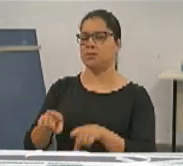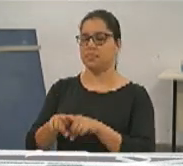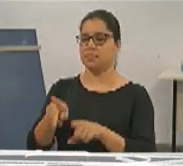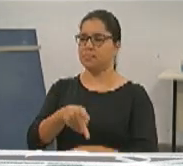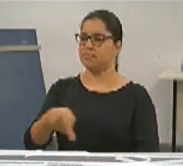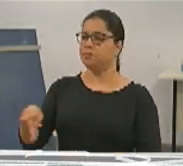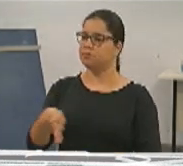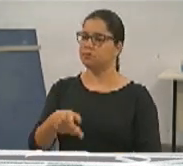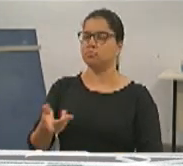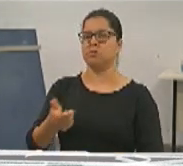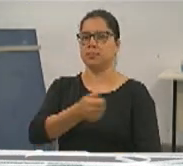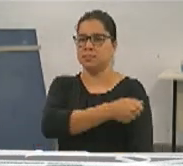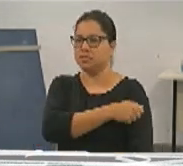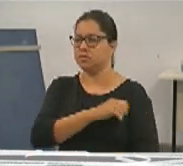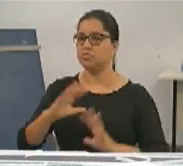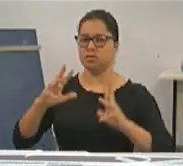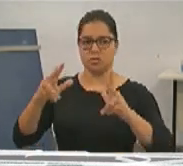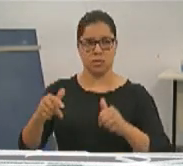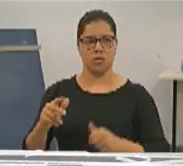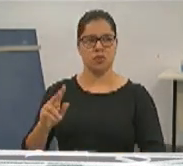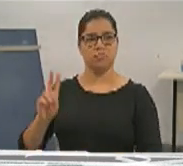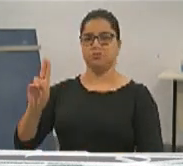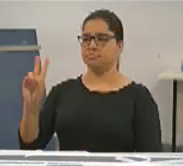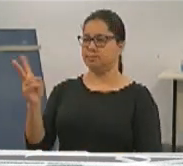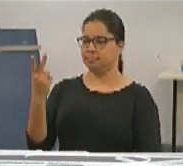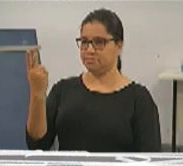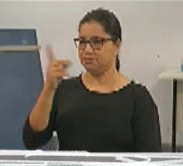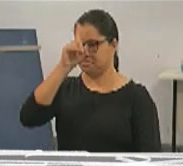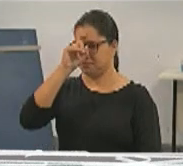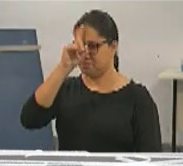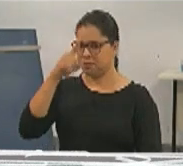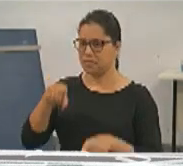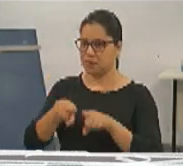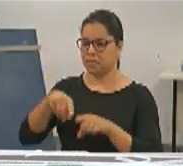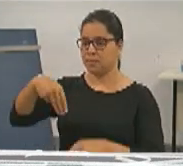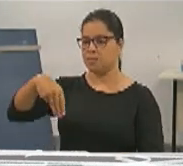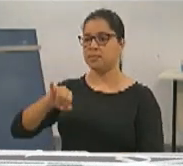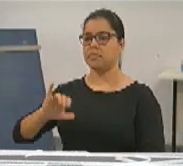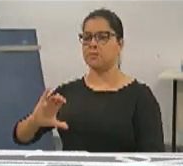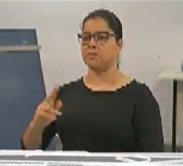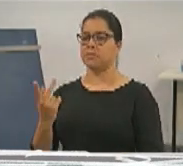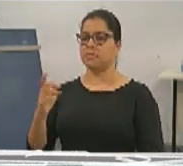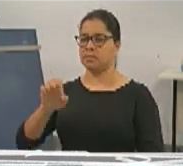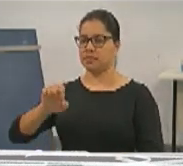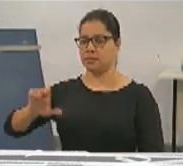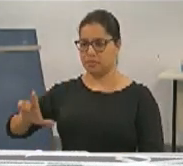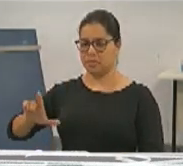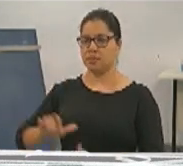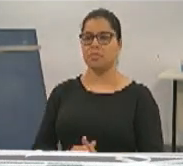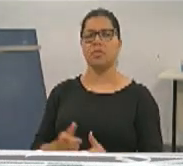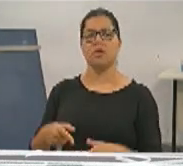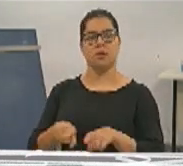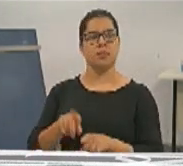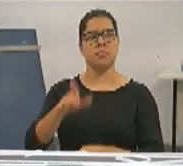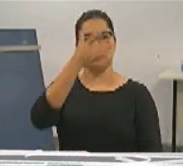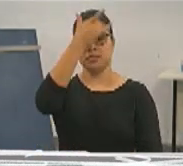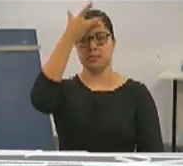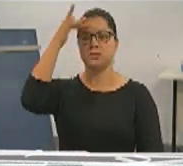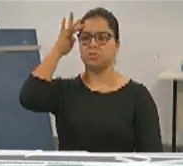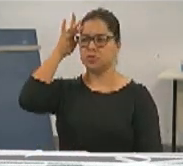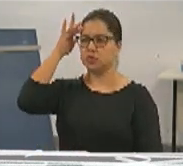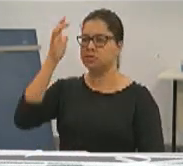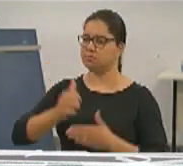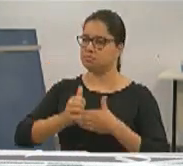HU, superintendente do HU, Michel, as pessoas que estão nos